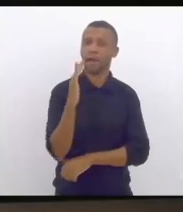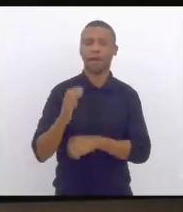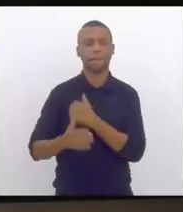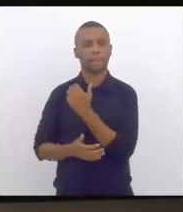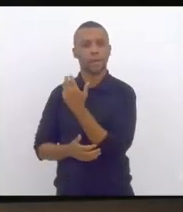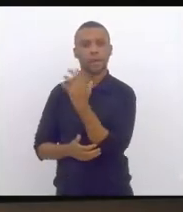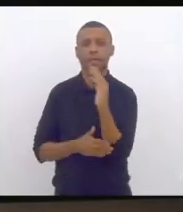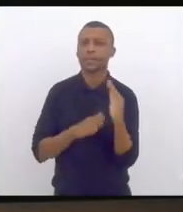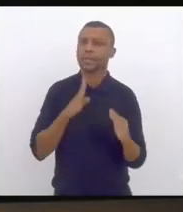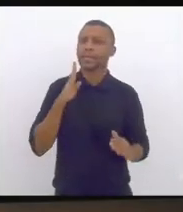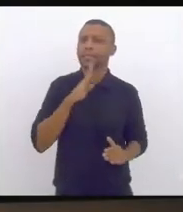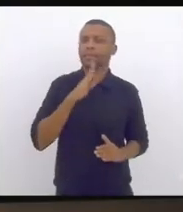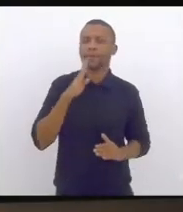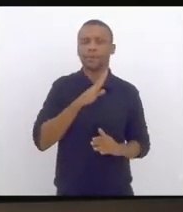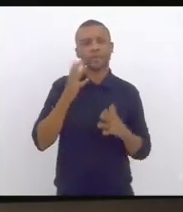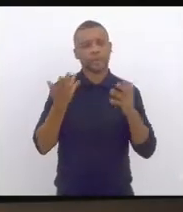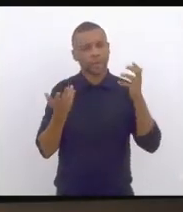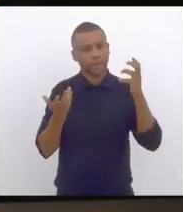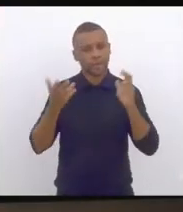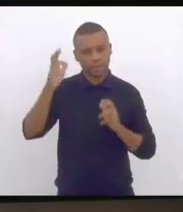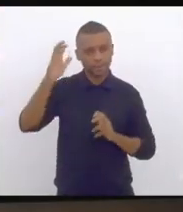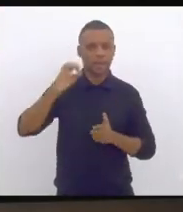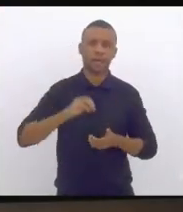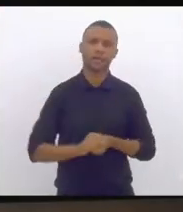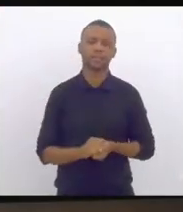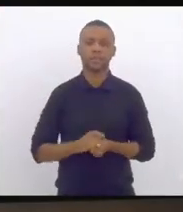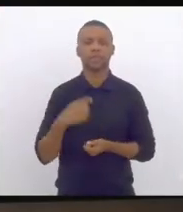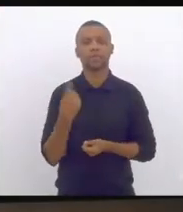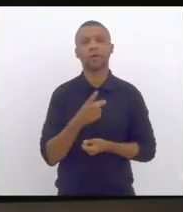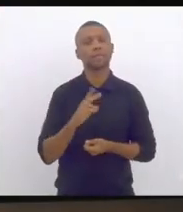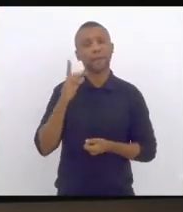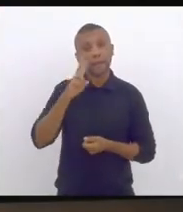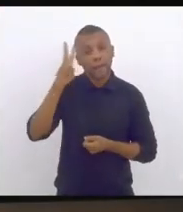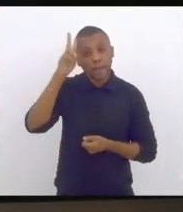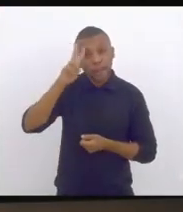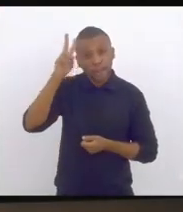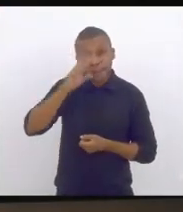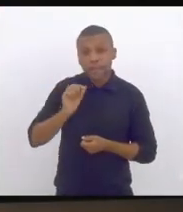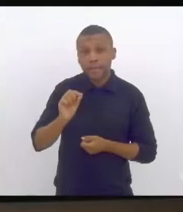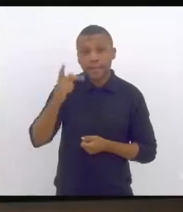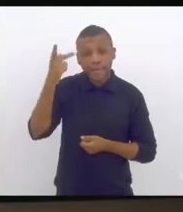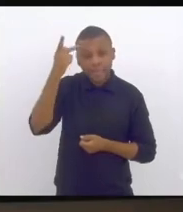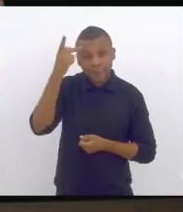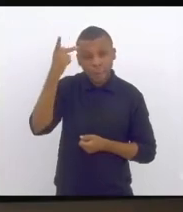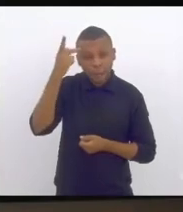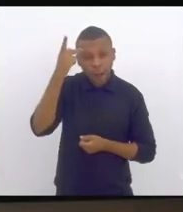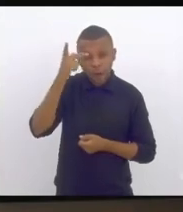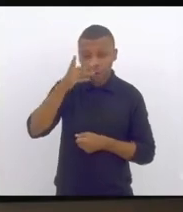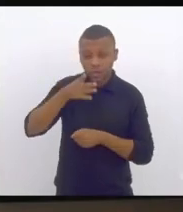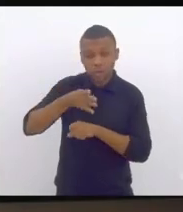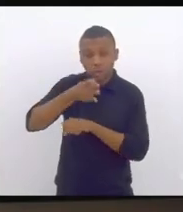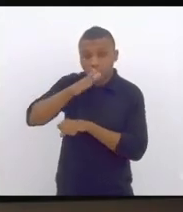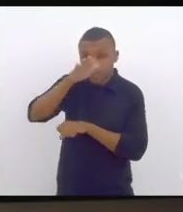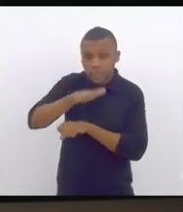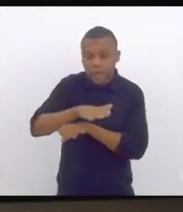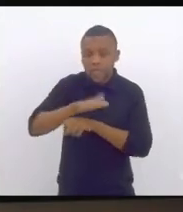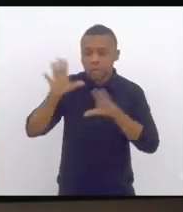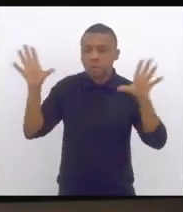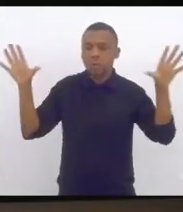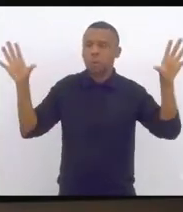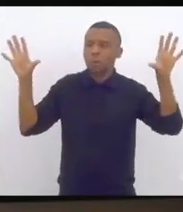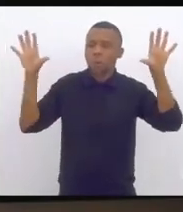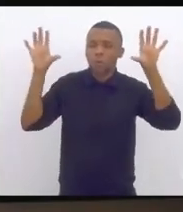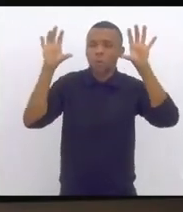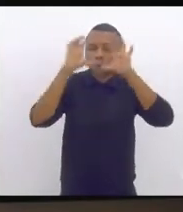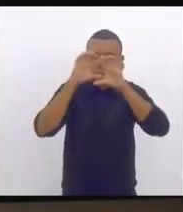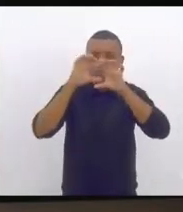das emergências climáticas. A gente vai lembrar que São Paulo escureceu às 16h. A gente